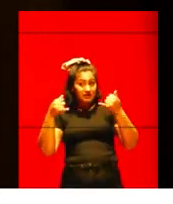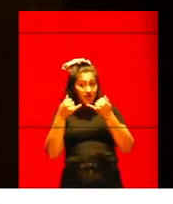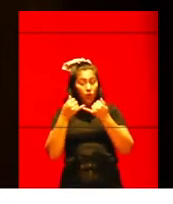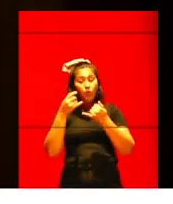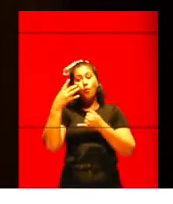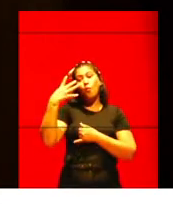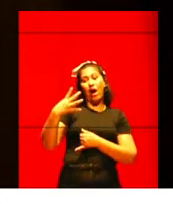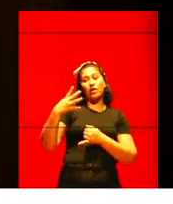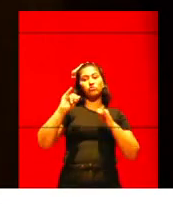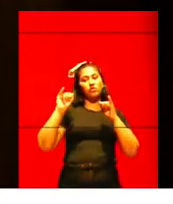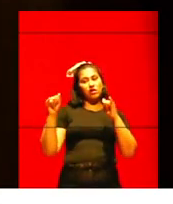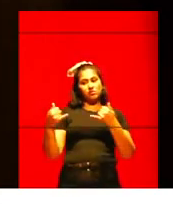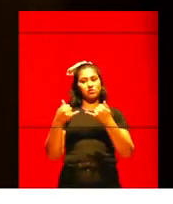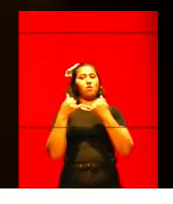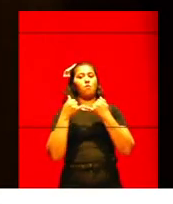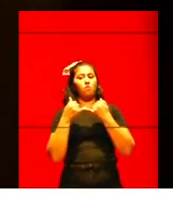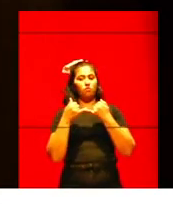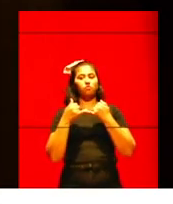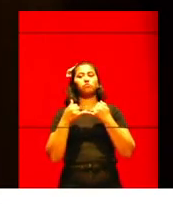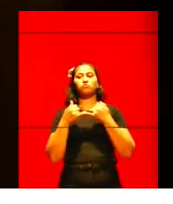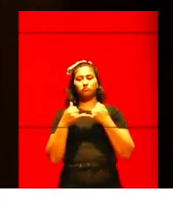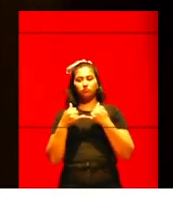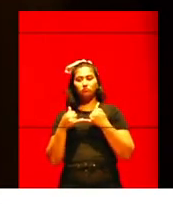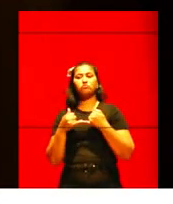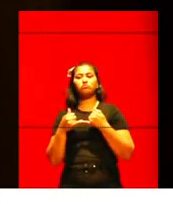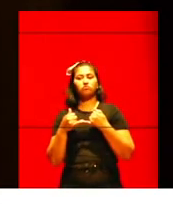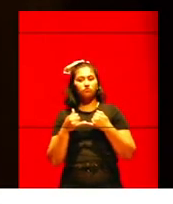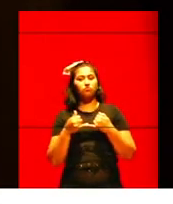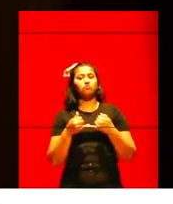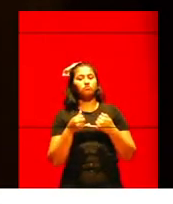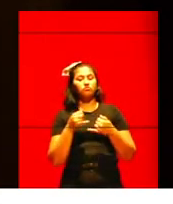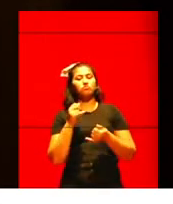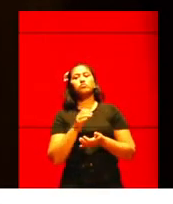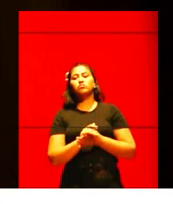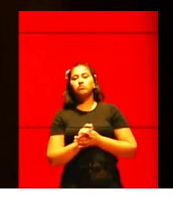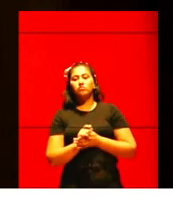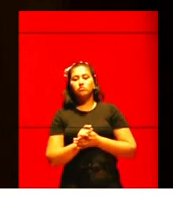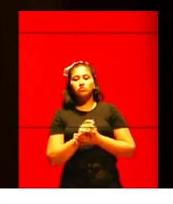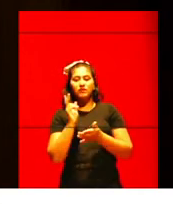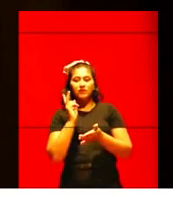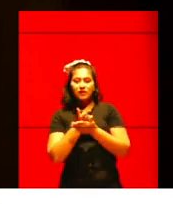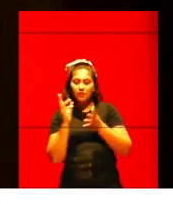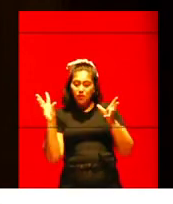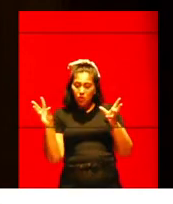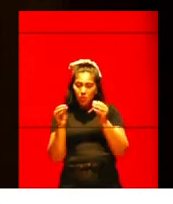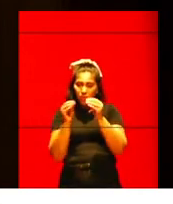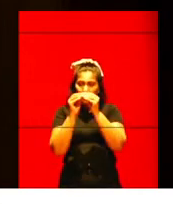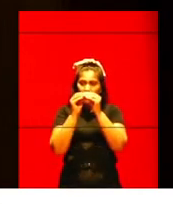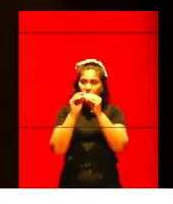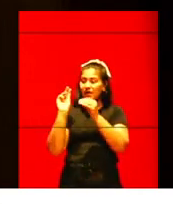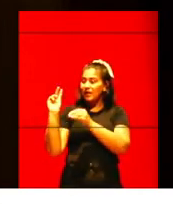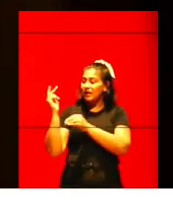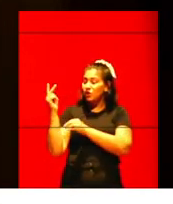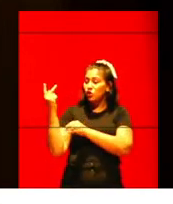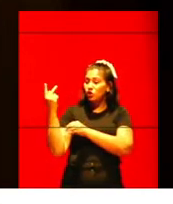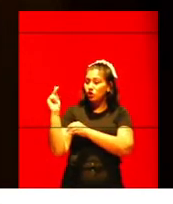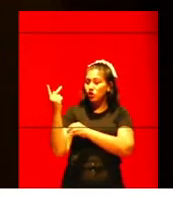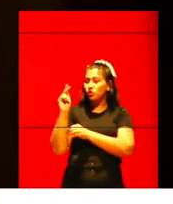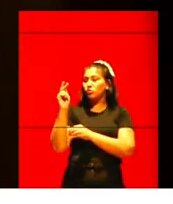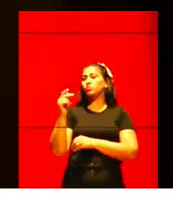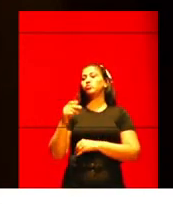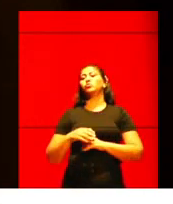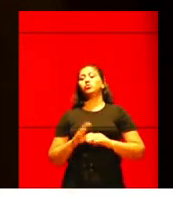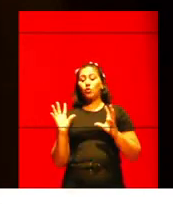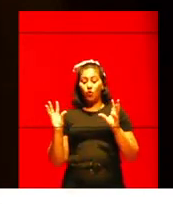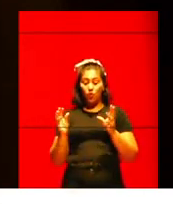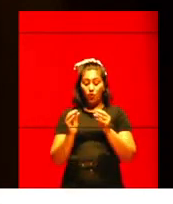Então, a quantidade de ligações que falta, eu vou completar sempre com quem? Com hidrogênio. Então, ali, ó,